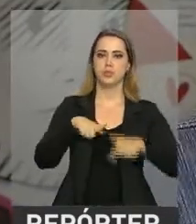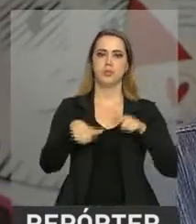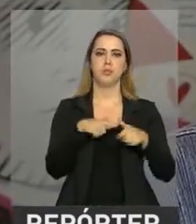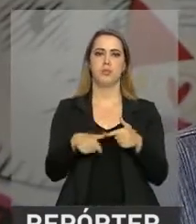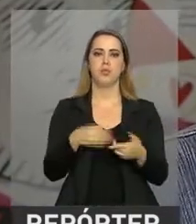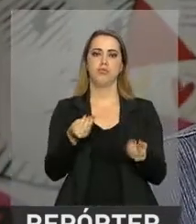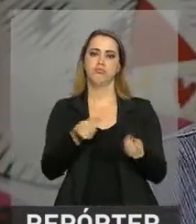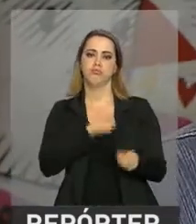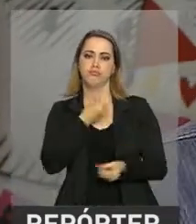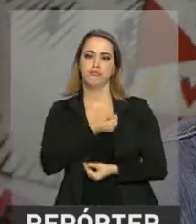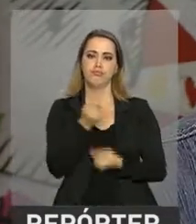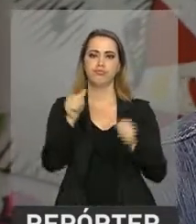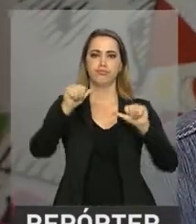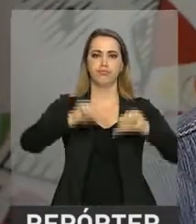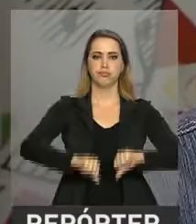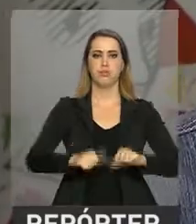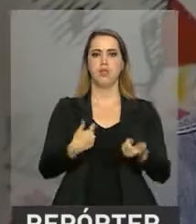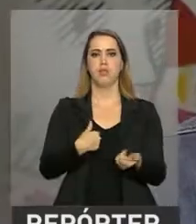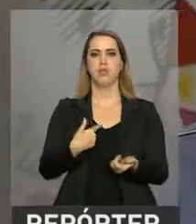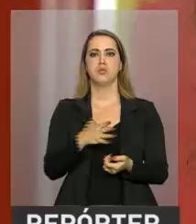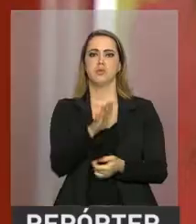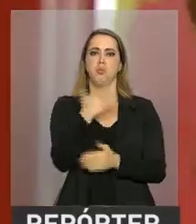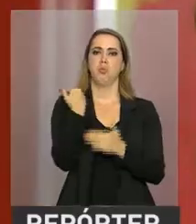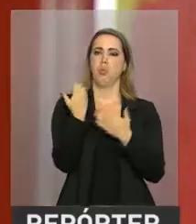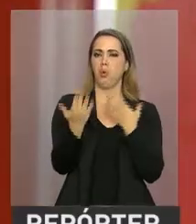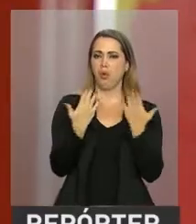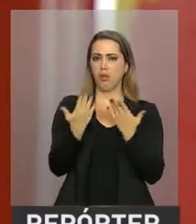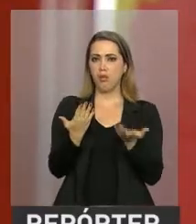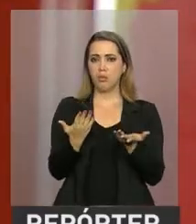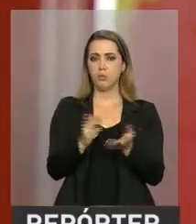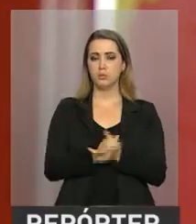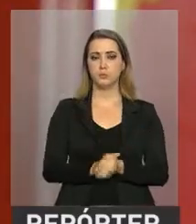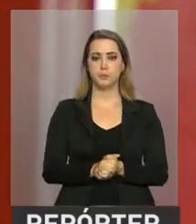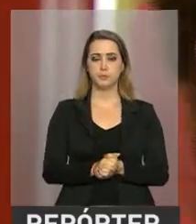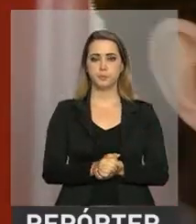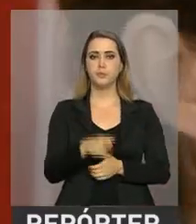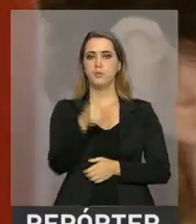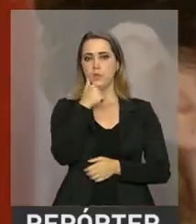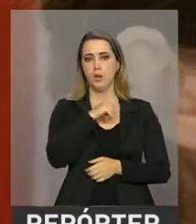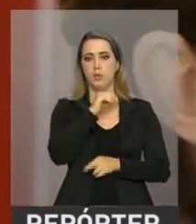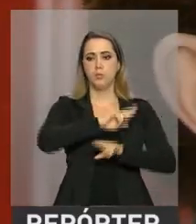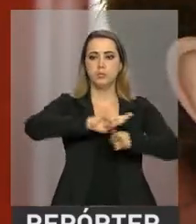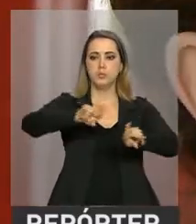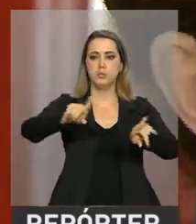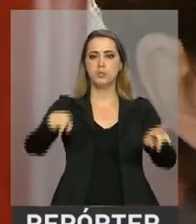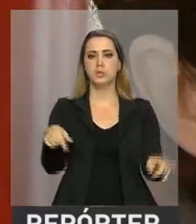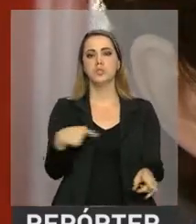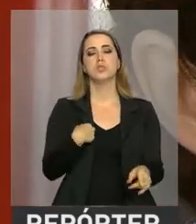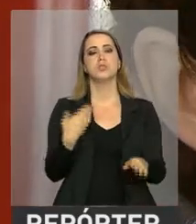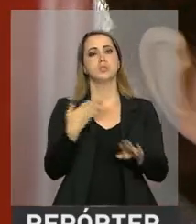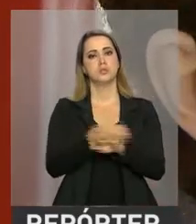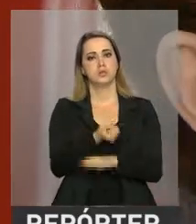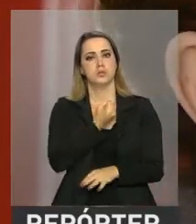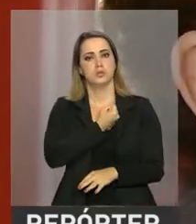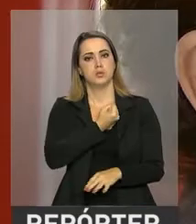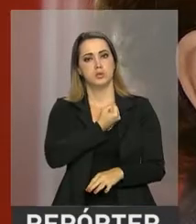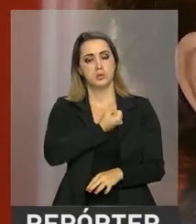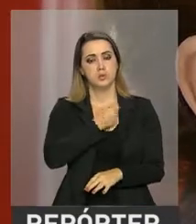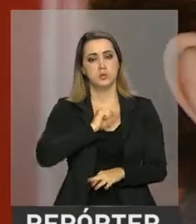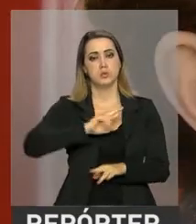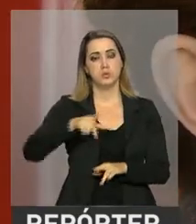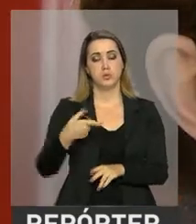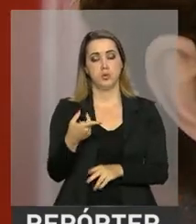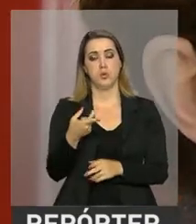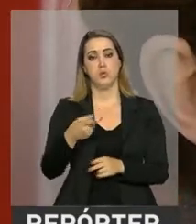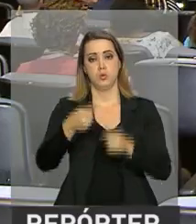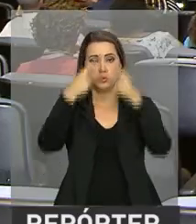conviver você morreu de um de uma forma maria uma das muitas mulheres incluídas nas estatísticas da violência contra a